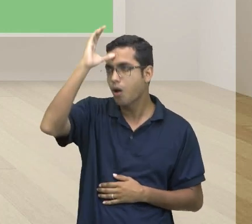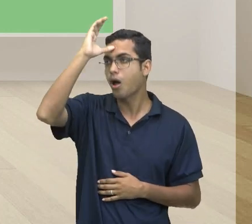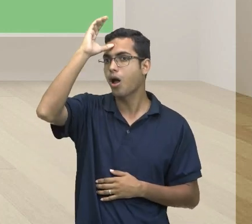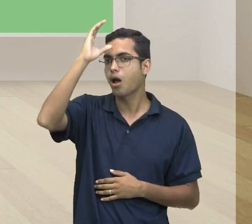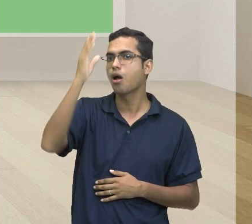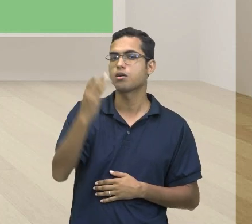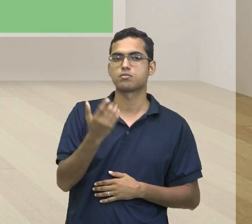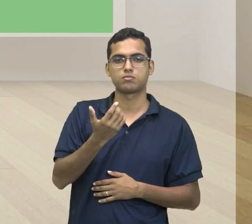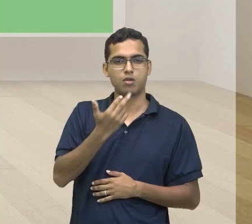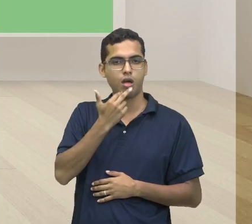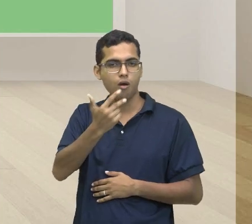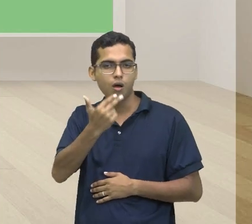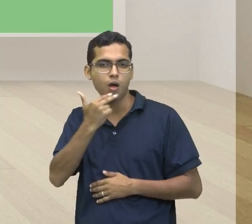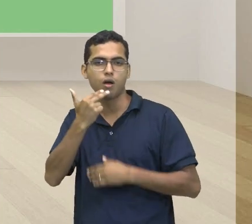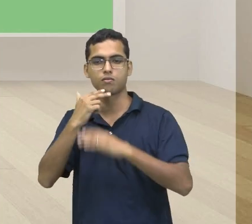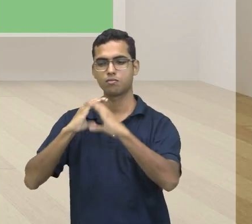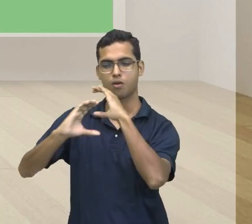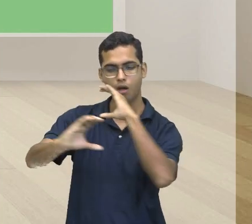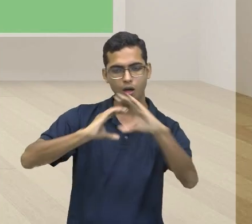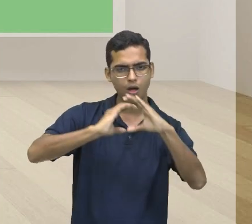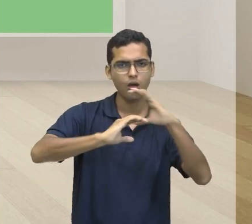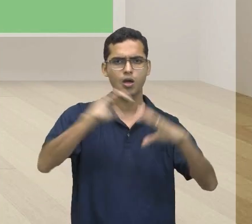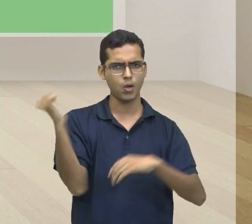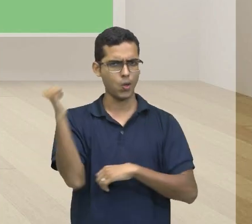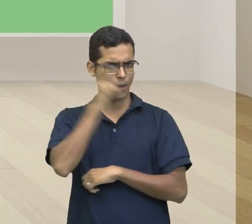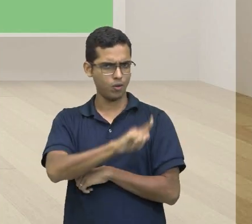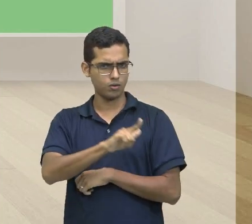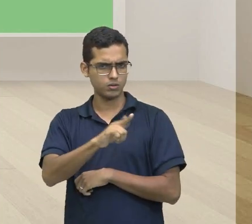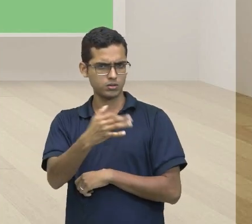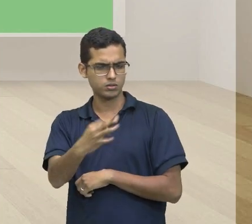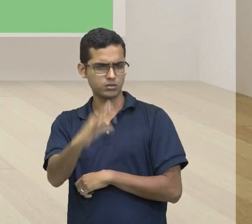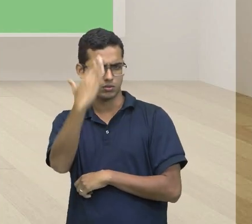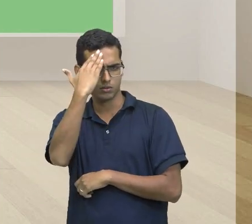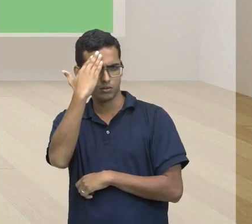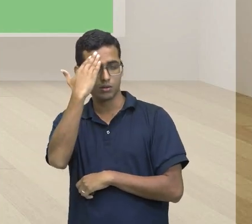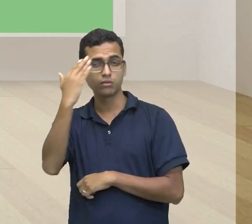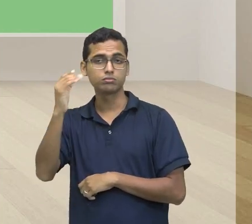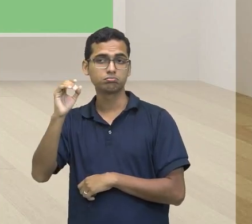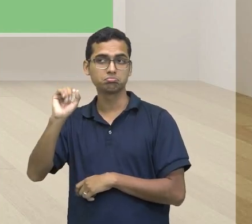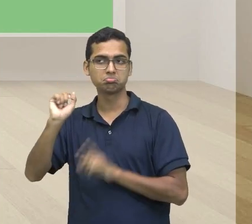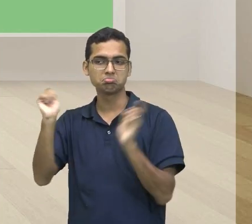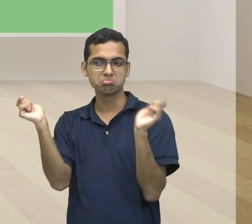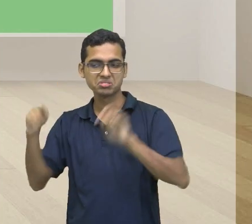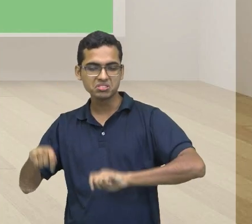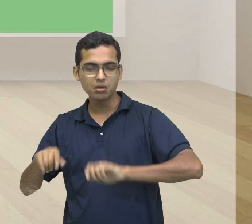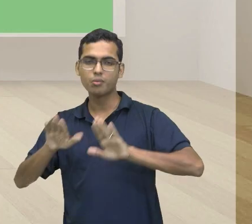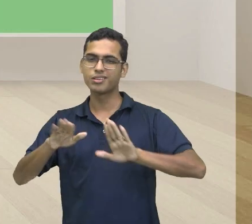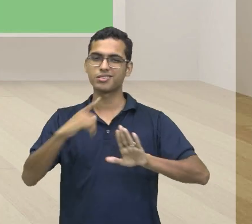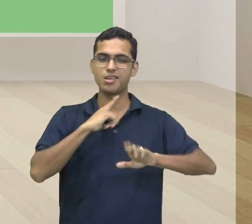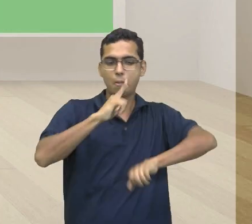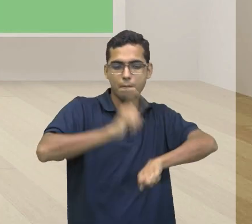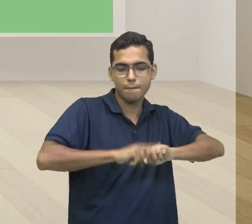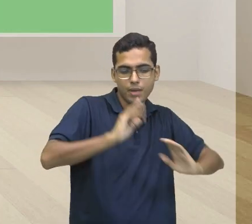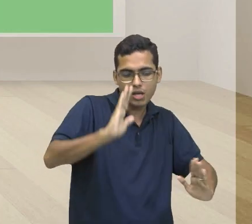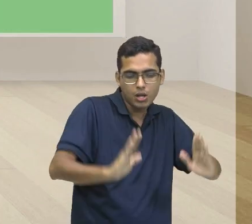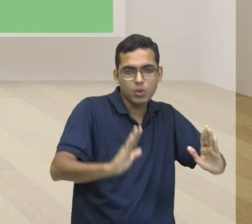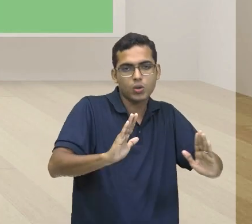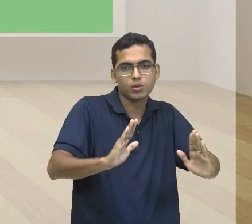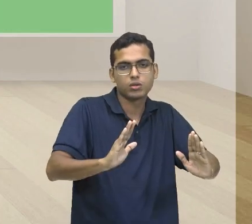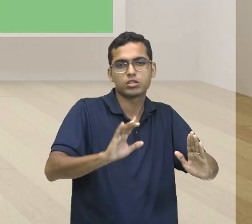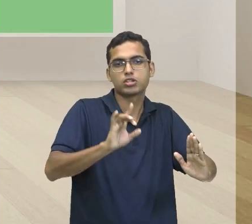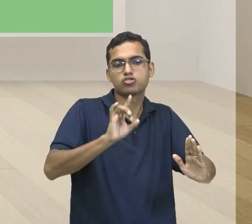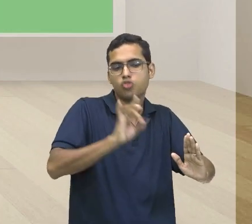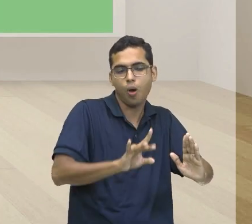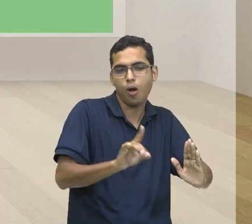que a comunicação funcione? Às vezes sim, às vezes não. Nós precisamos levar em consideração alguns